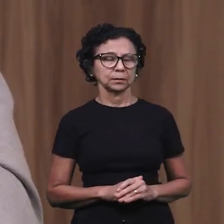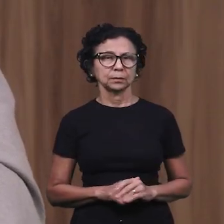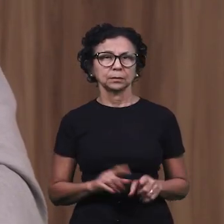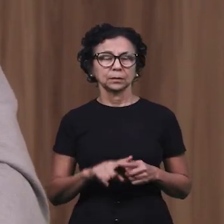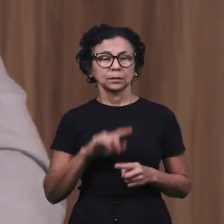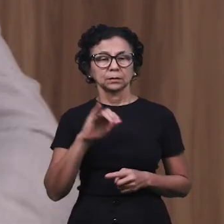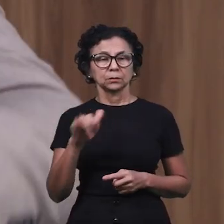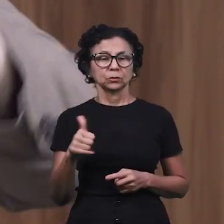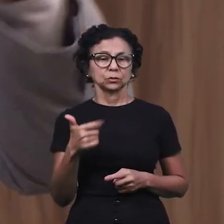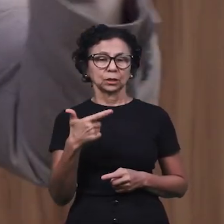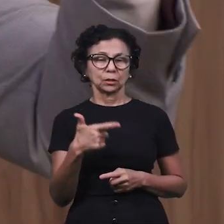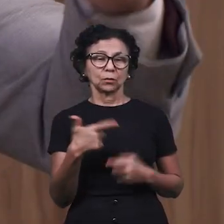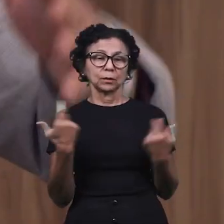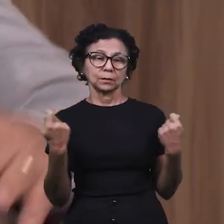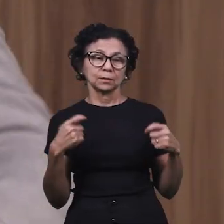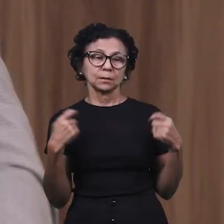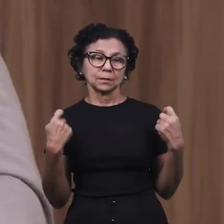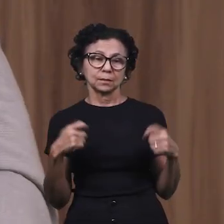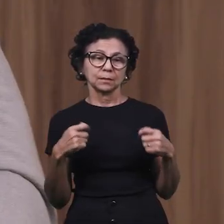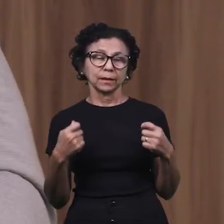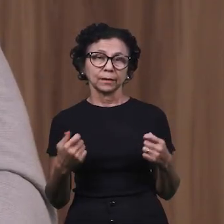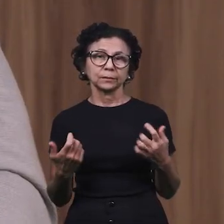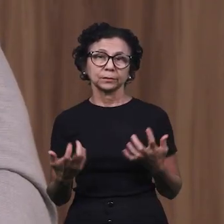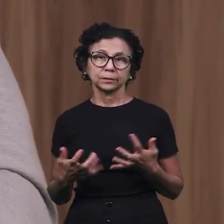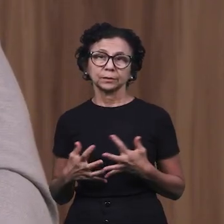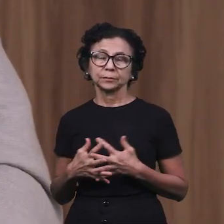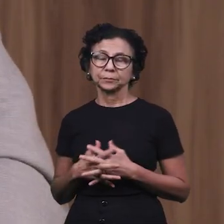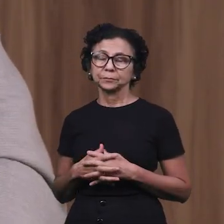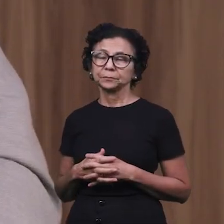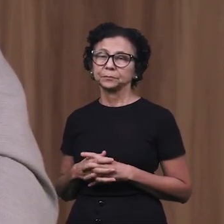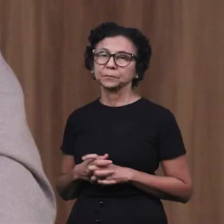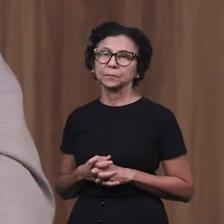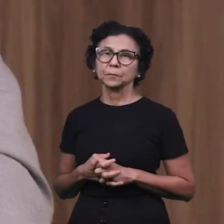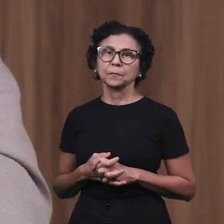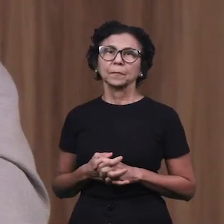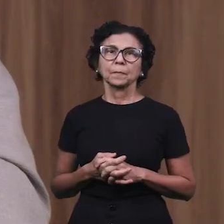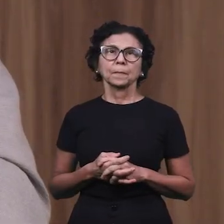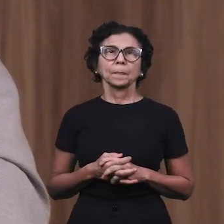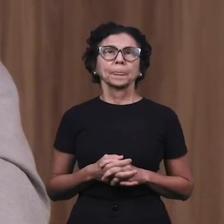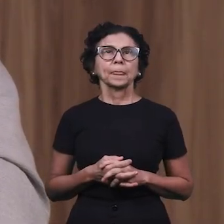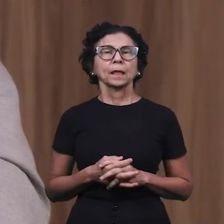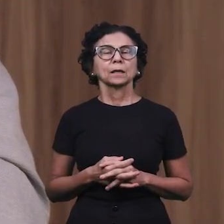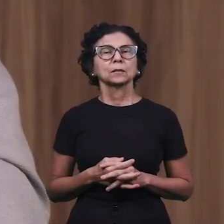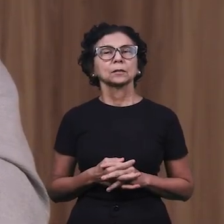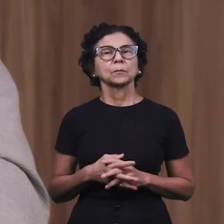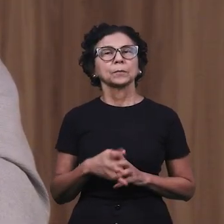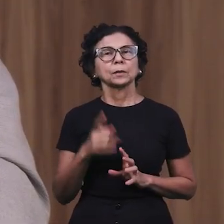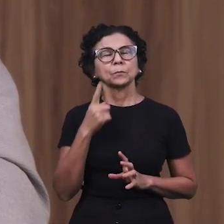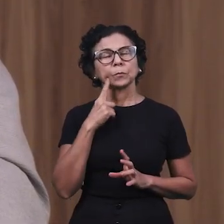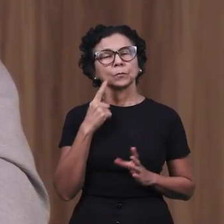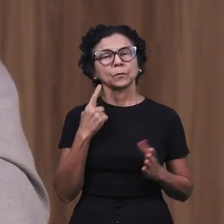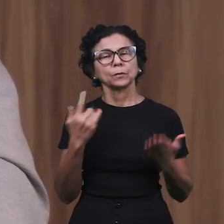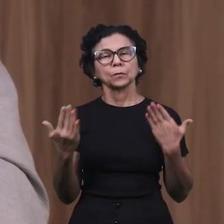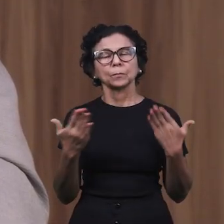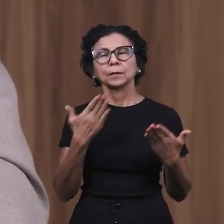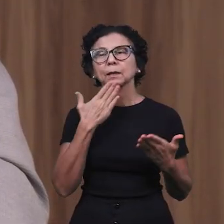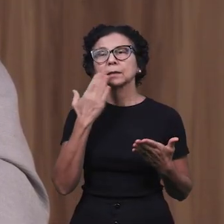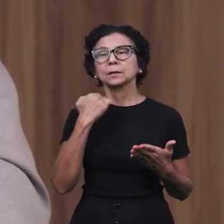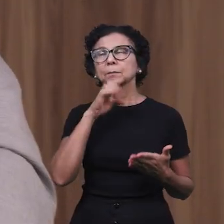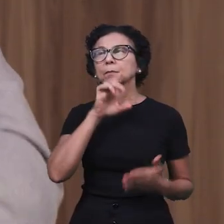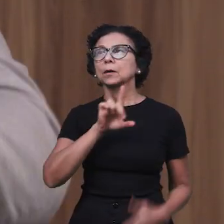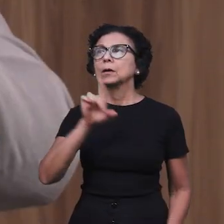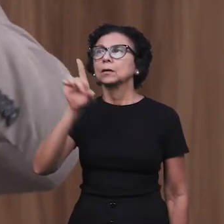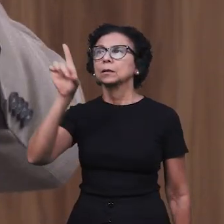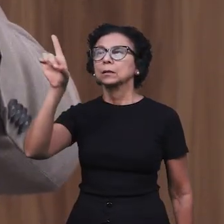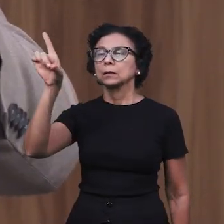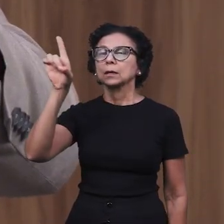necessitado. O faraó é que era o... né? Mas nós vemos aqui a figura do pai. É ele que tem a bênção,